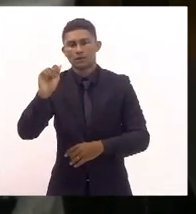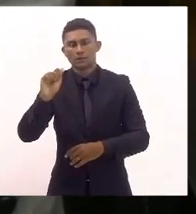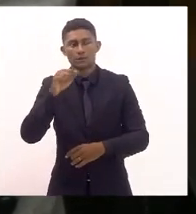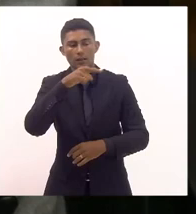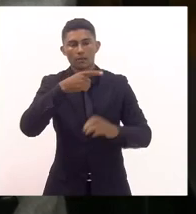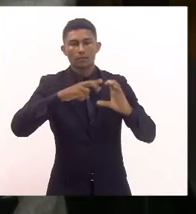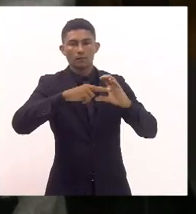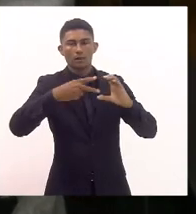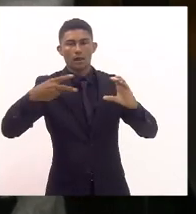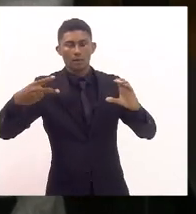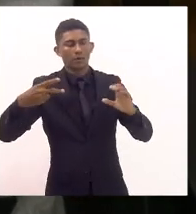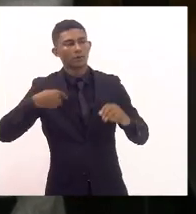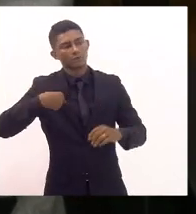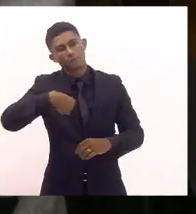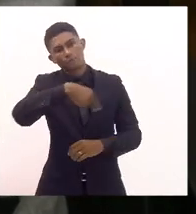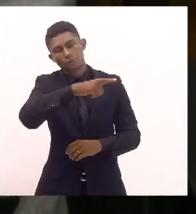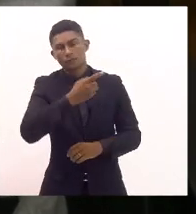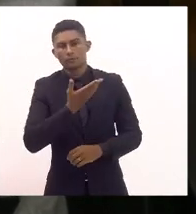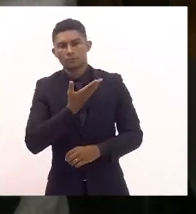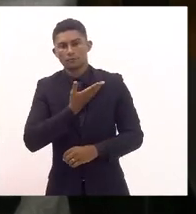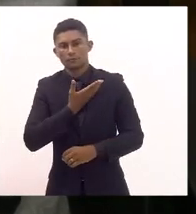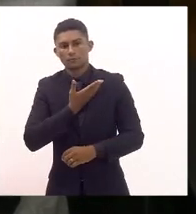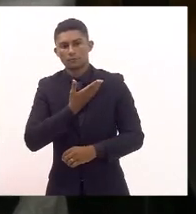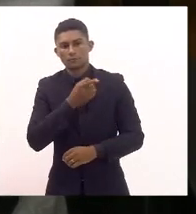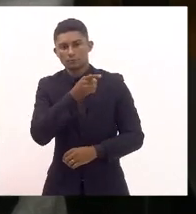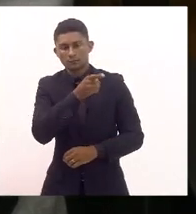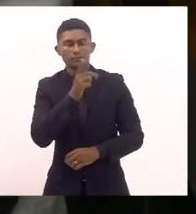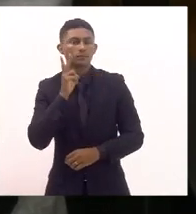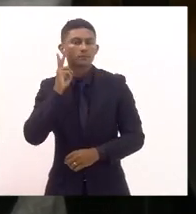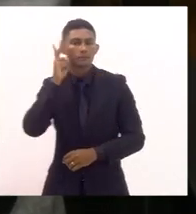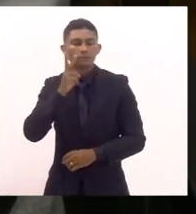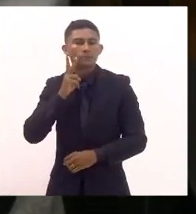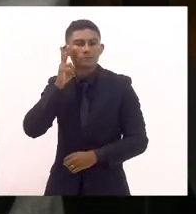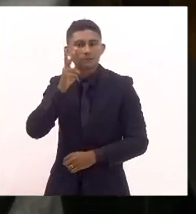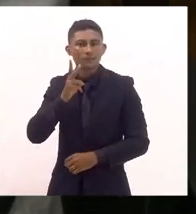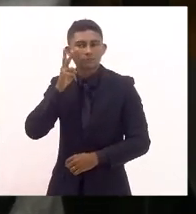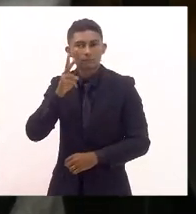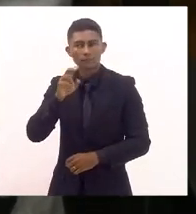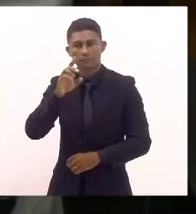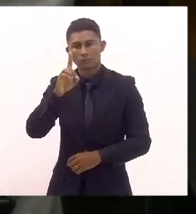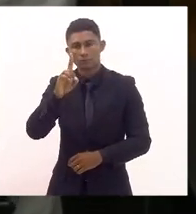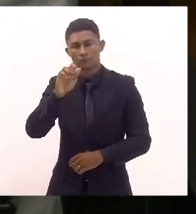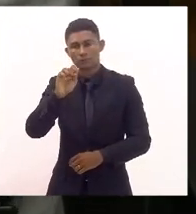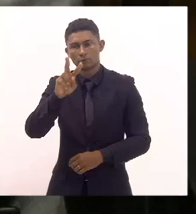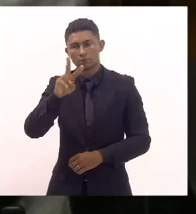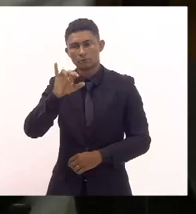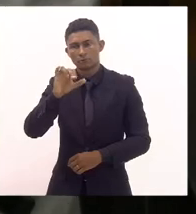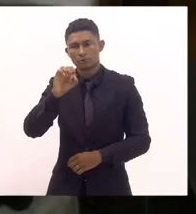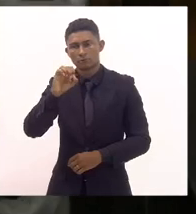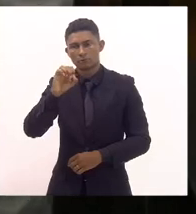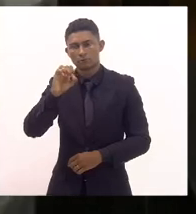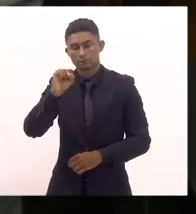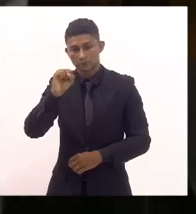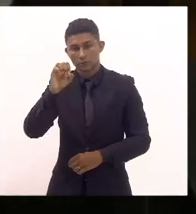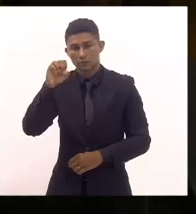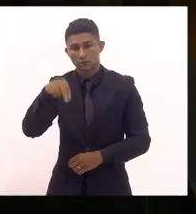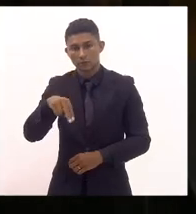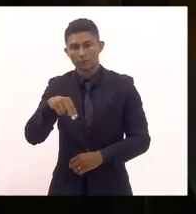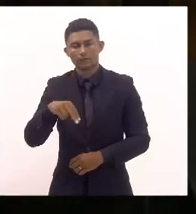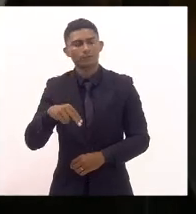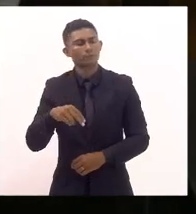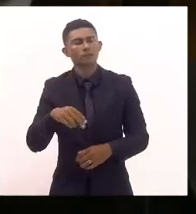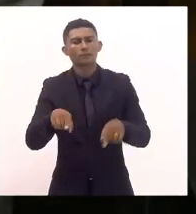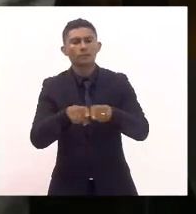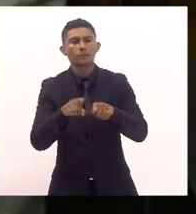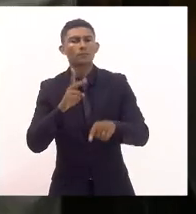Municipal o meu amigo Vereador deyvison Nogueira eu estava